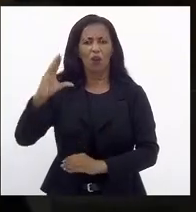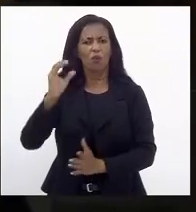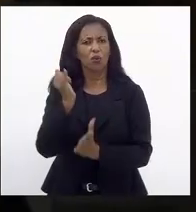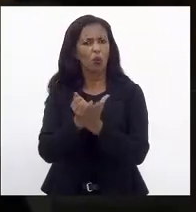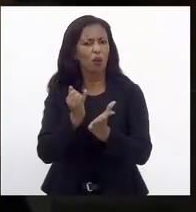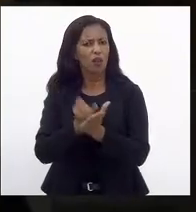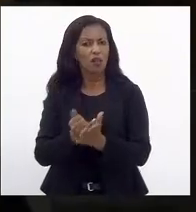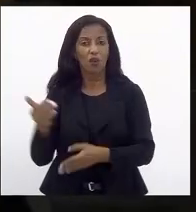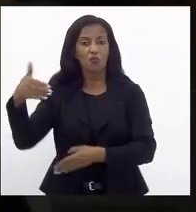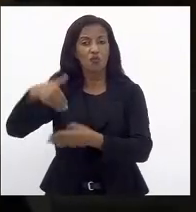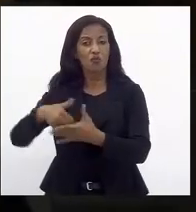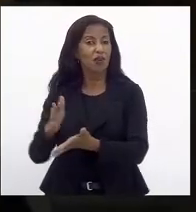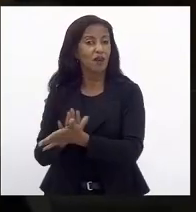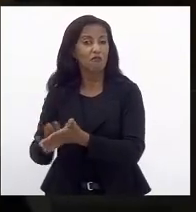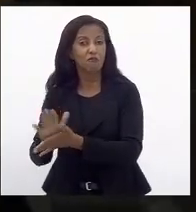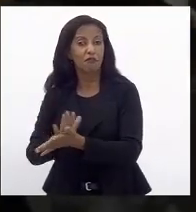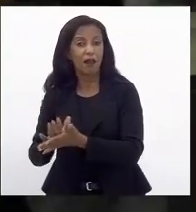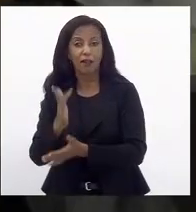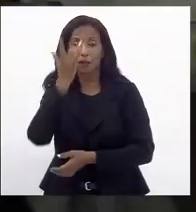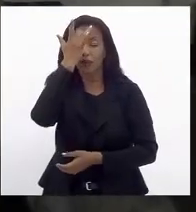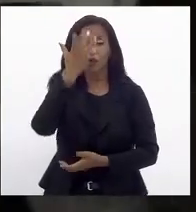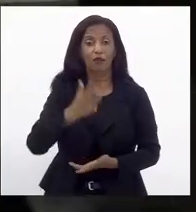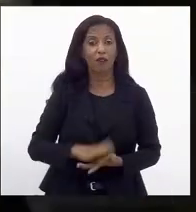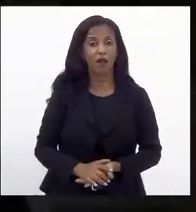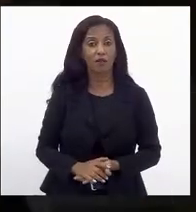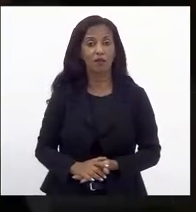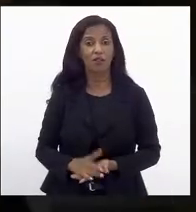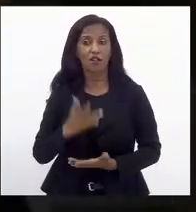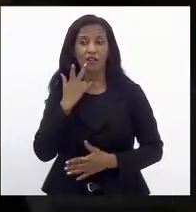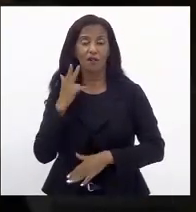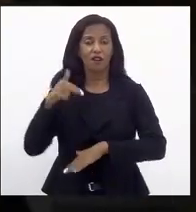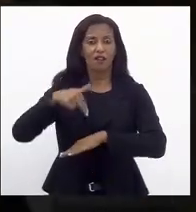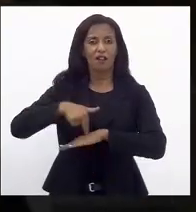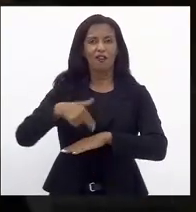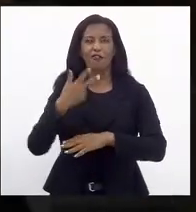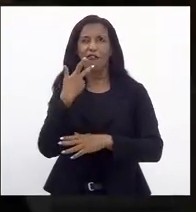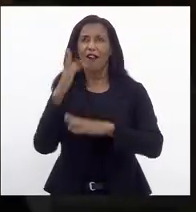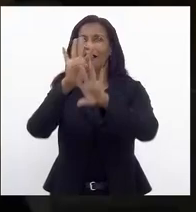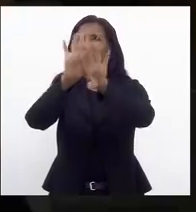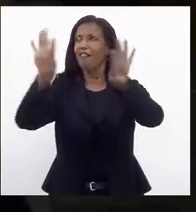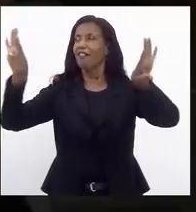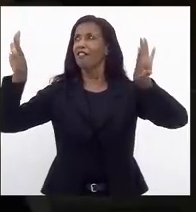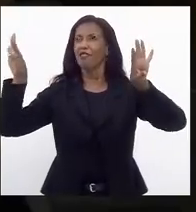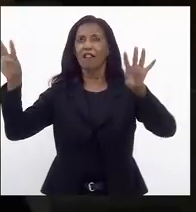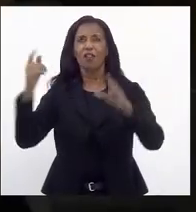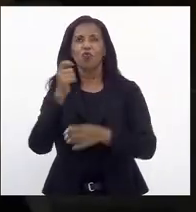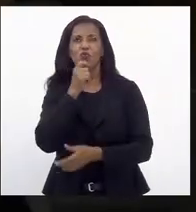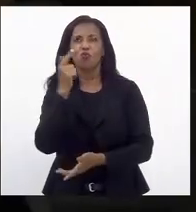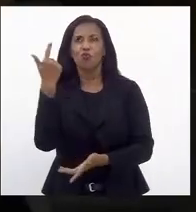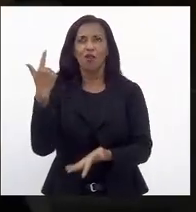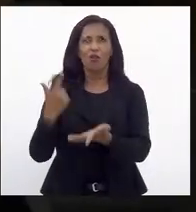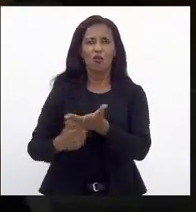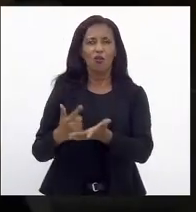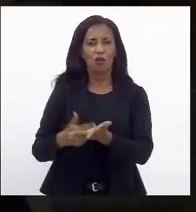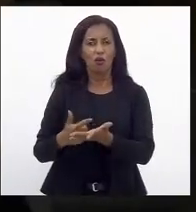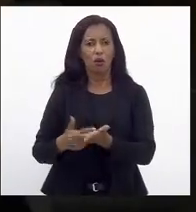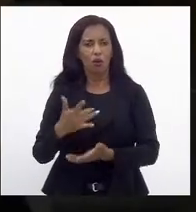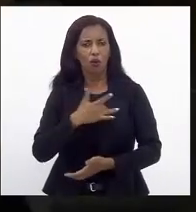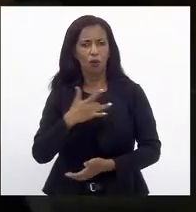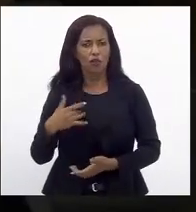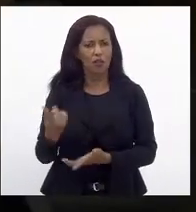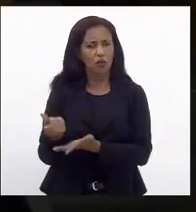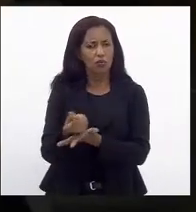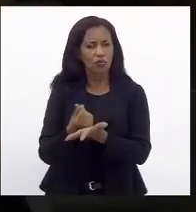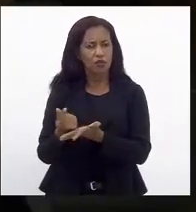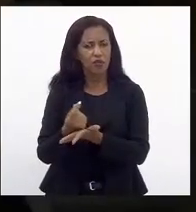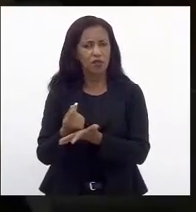receita não votaram nada porque é fácil fazer o desculpa para as Galerias sem se comprometer com a saúde